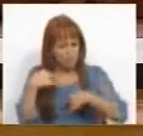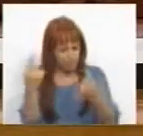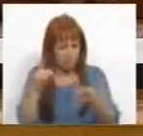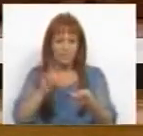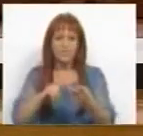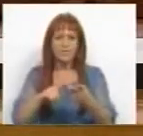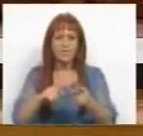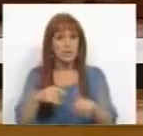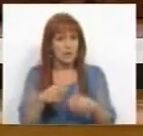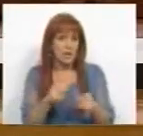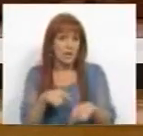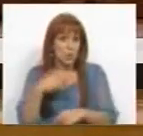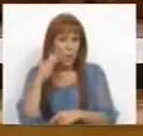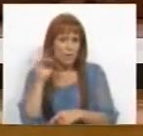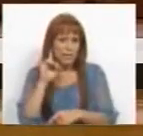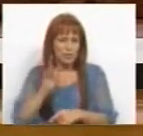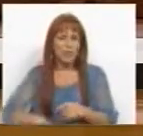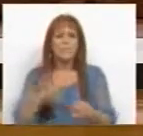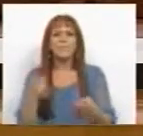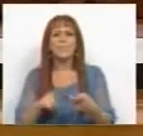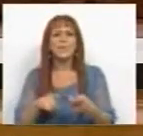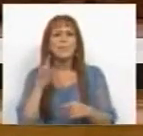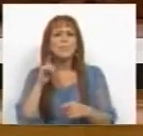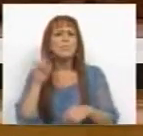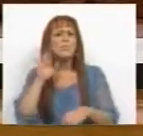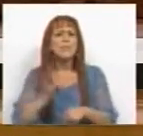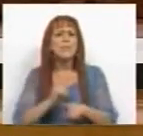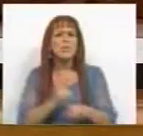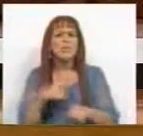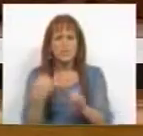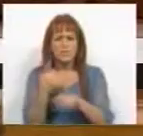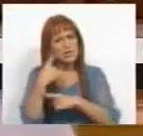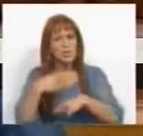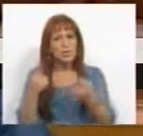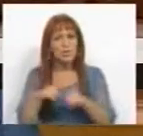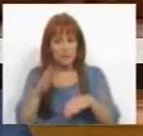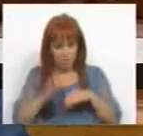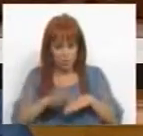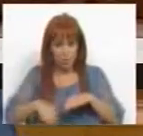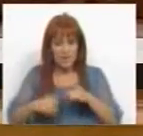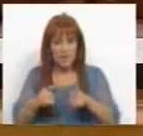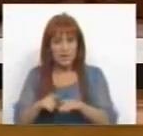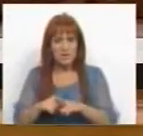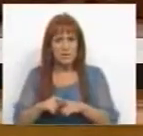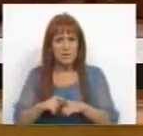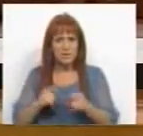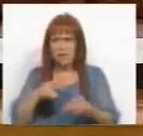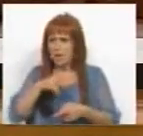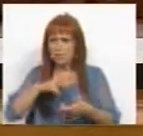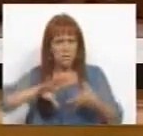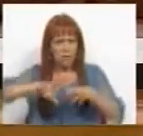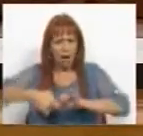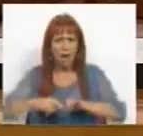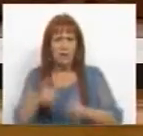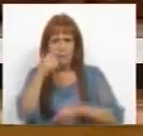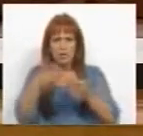administração, que é uma matéria que consideramos importante. E importante sobretudo porque os serviços públicos, na sequência da verdadeira